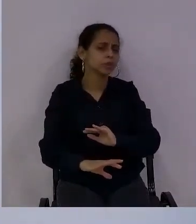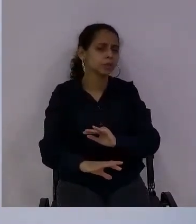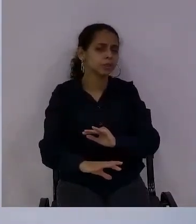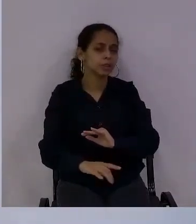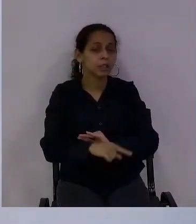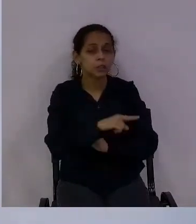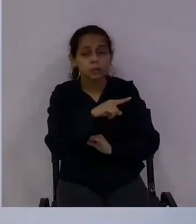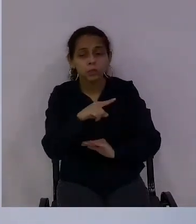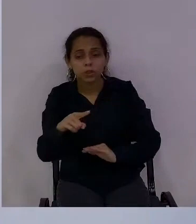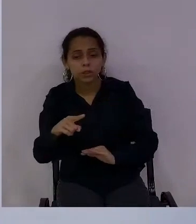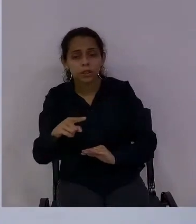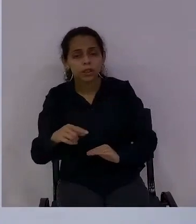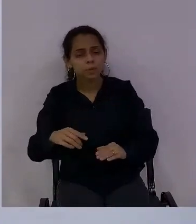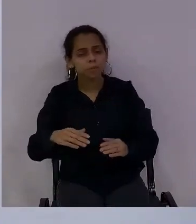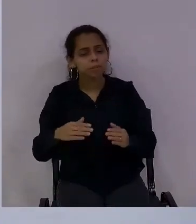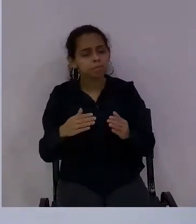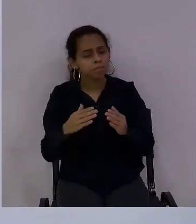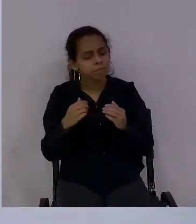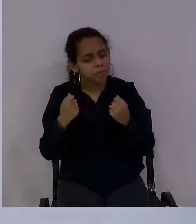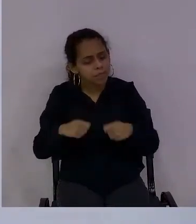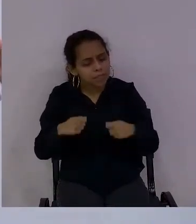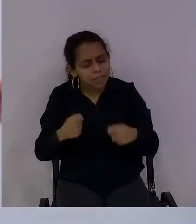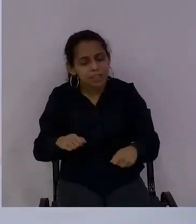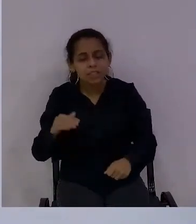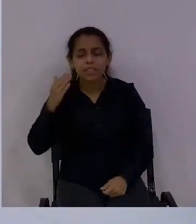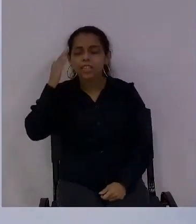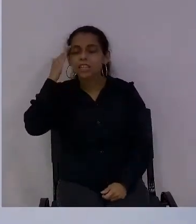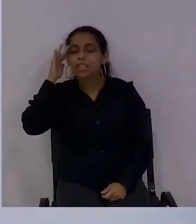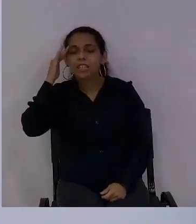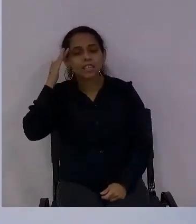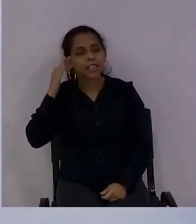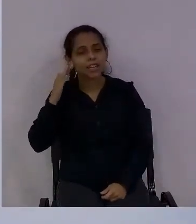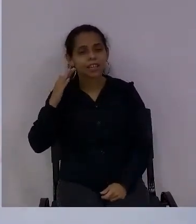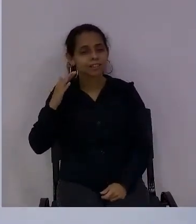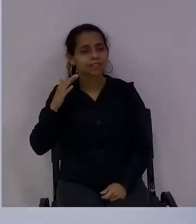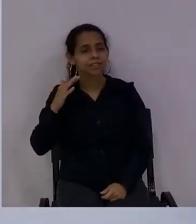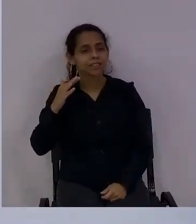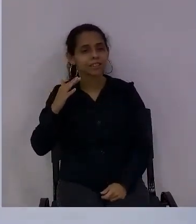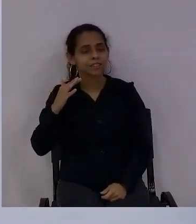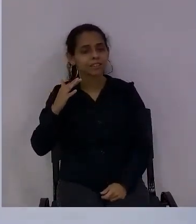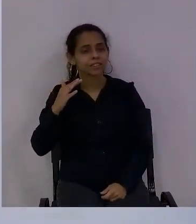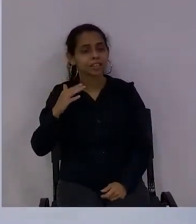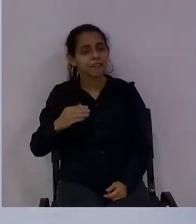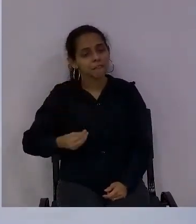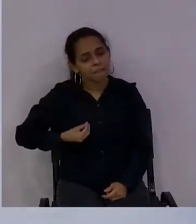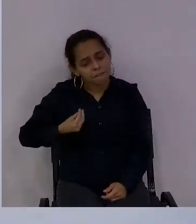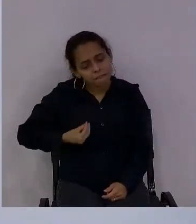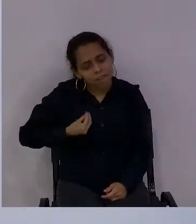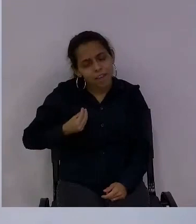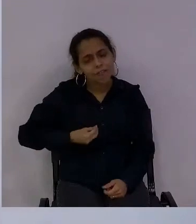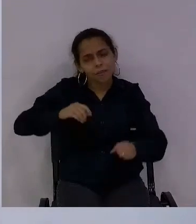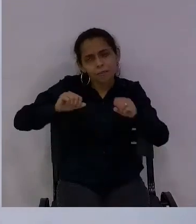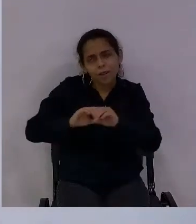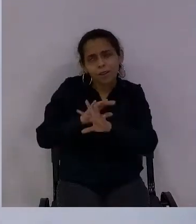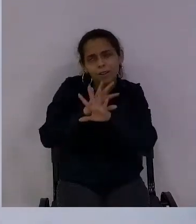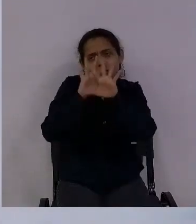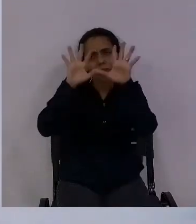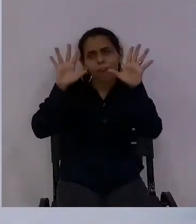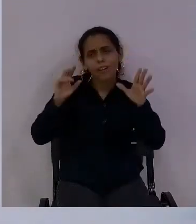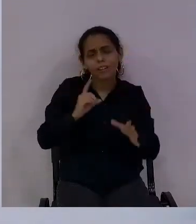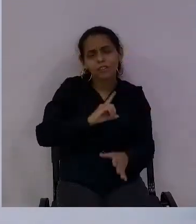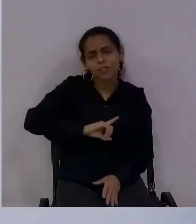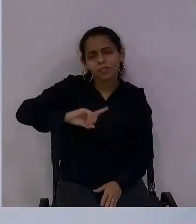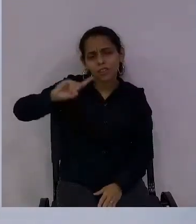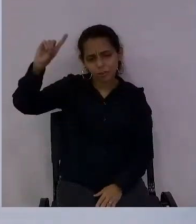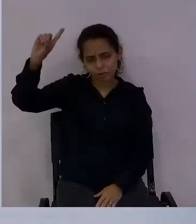você valorize a graça, para que você se livre da culpa e para que você viva para a glória do